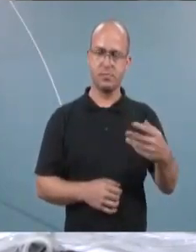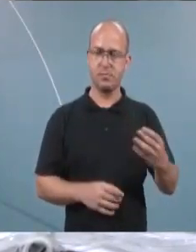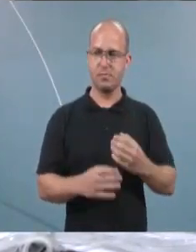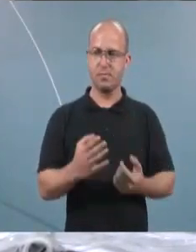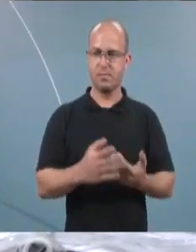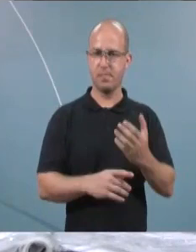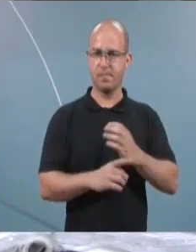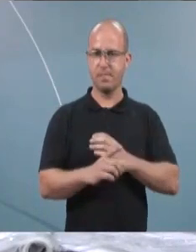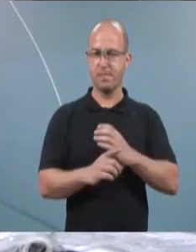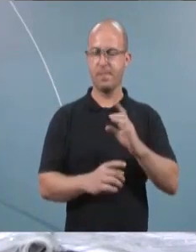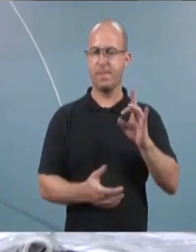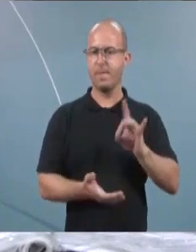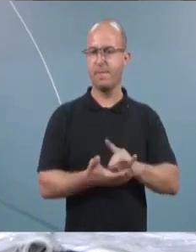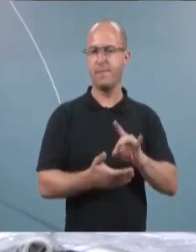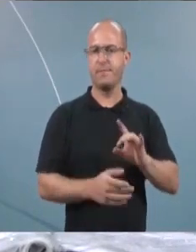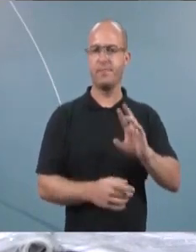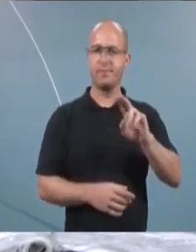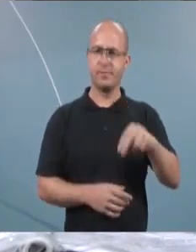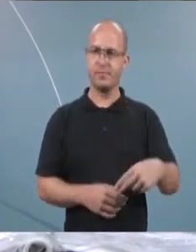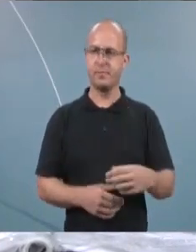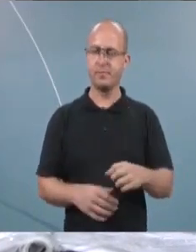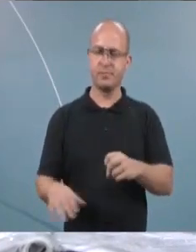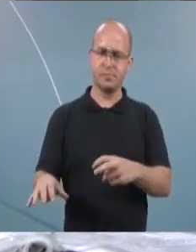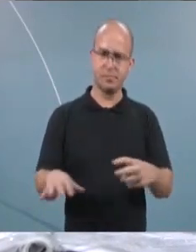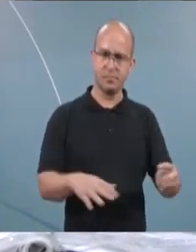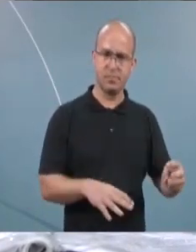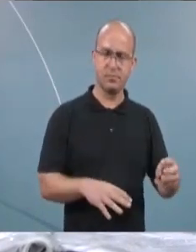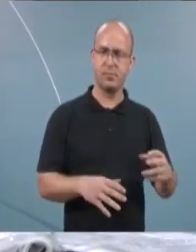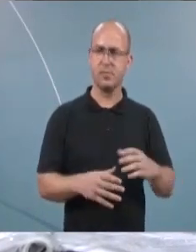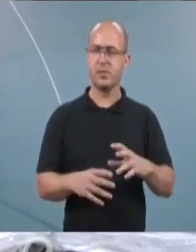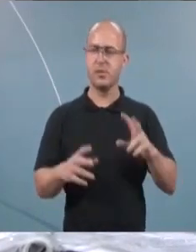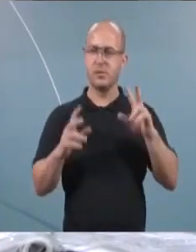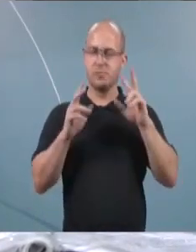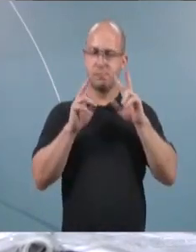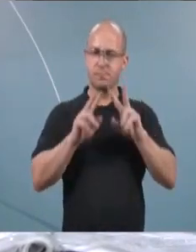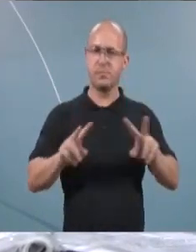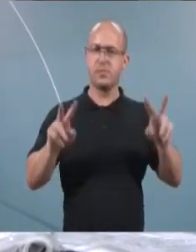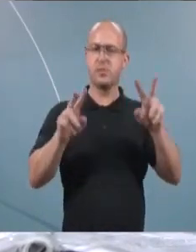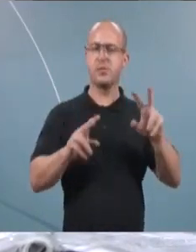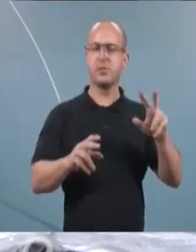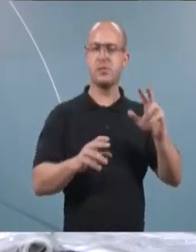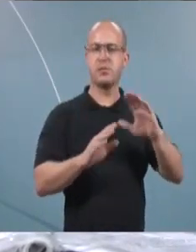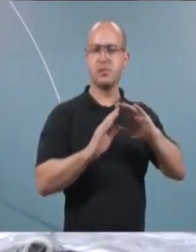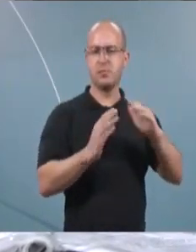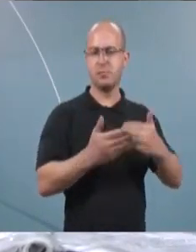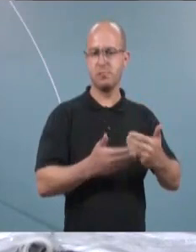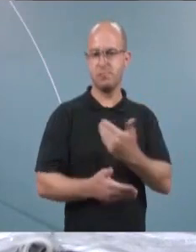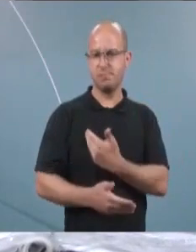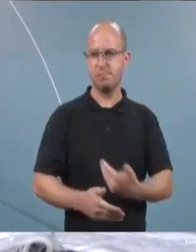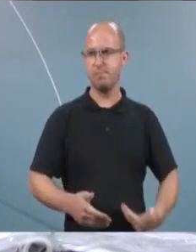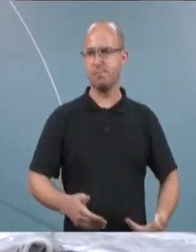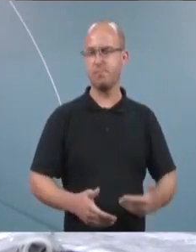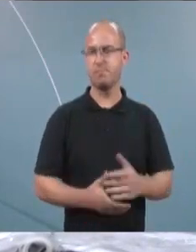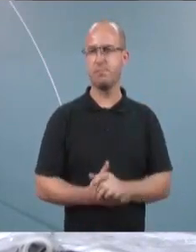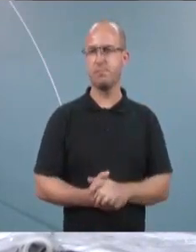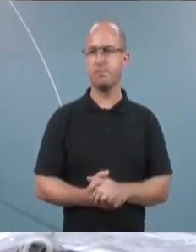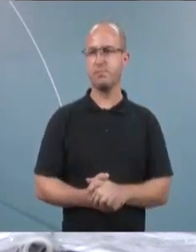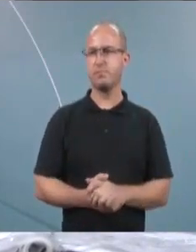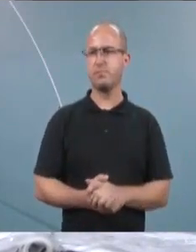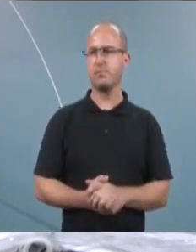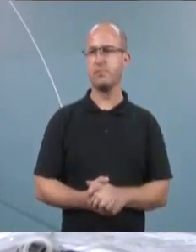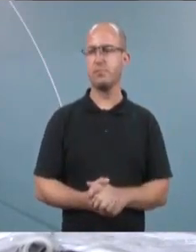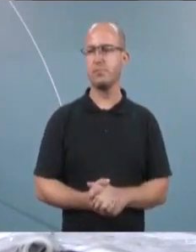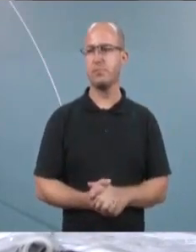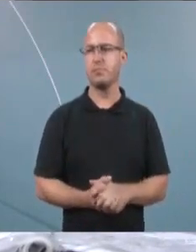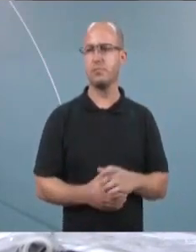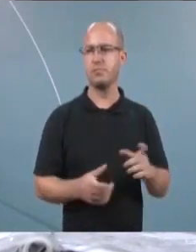oficial do Estado do Rio Grande do Norte a semana Estadual da visão nas escolas públicas